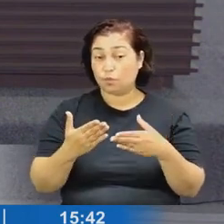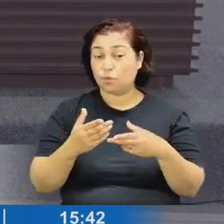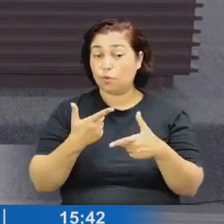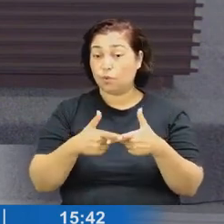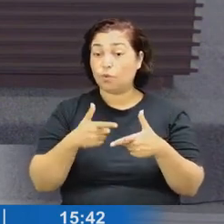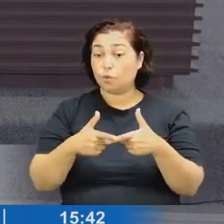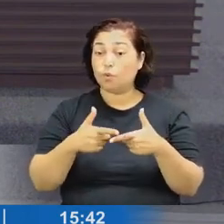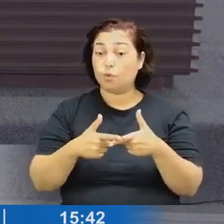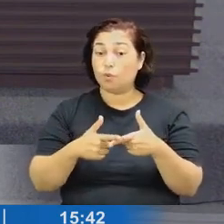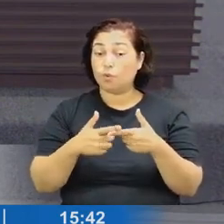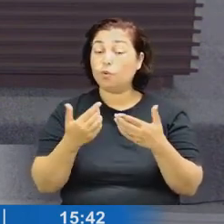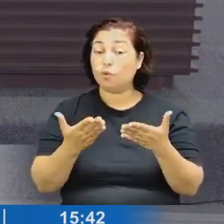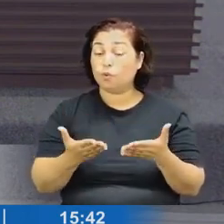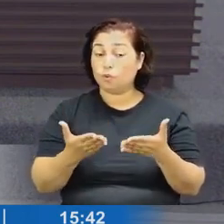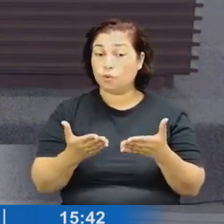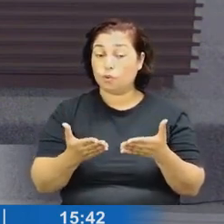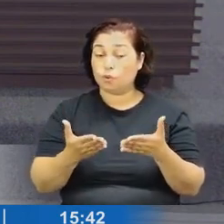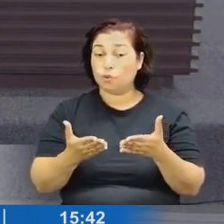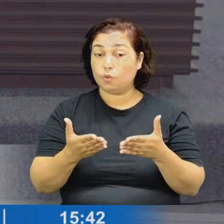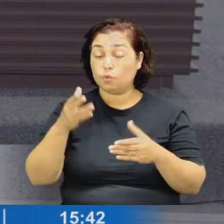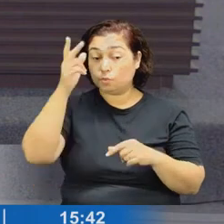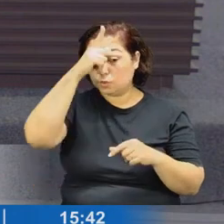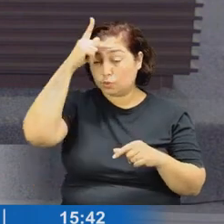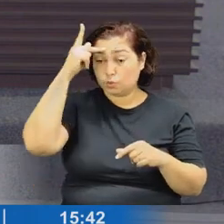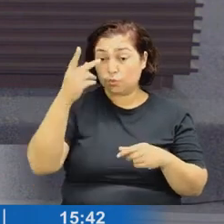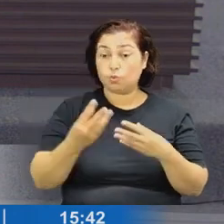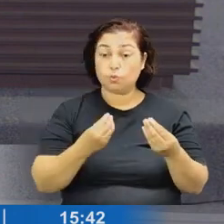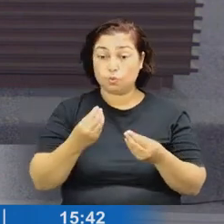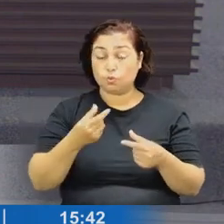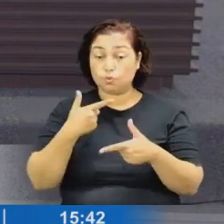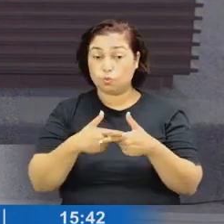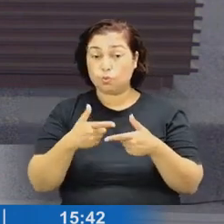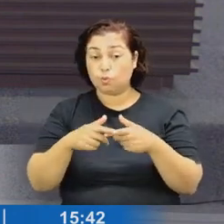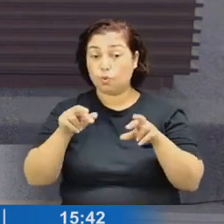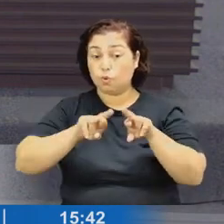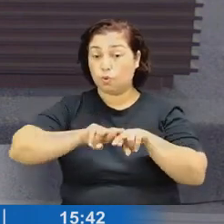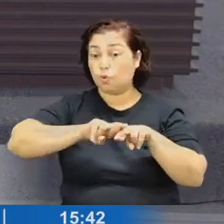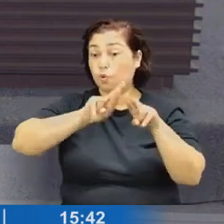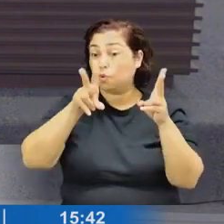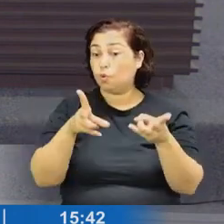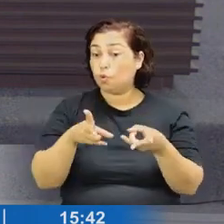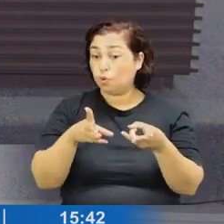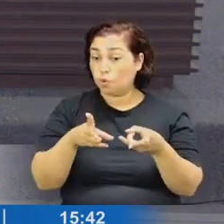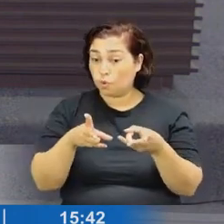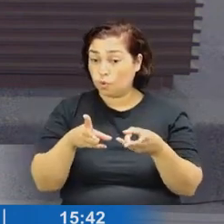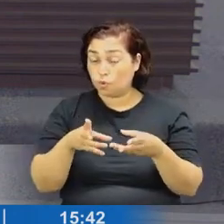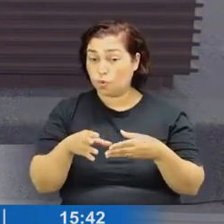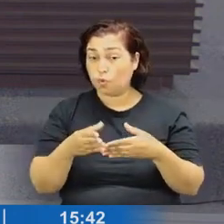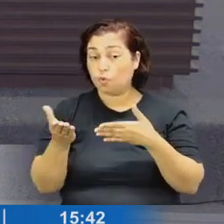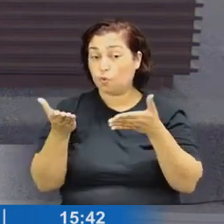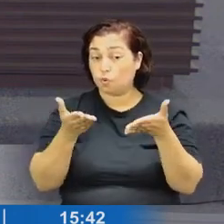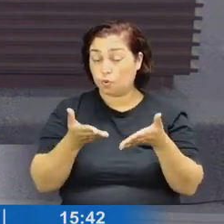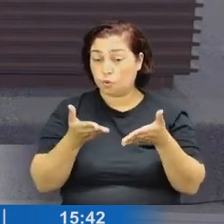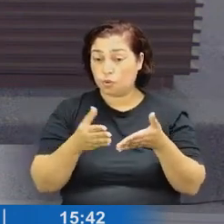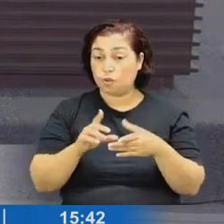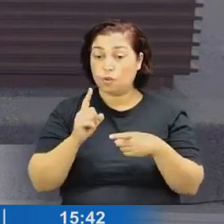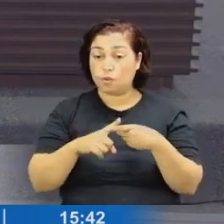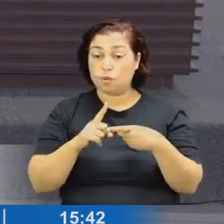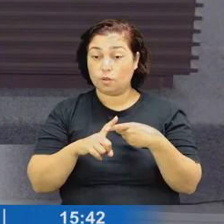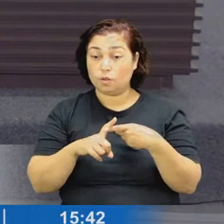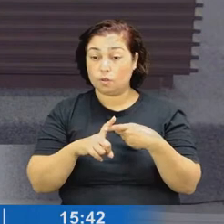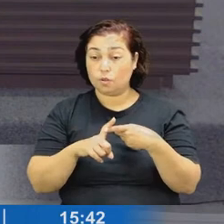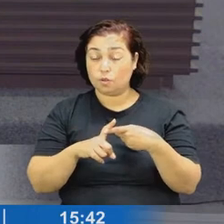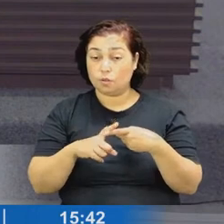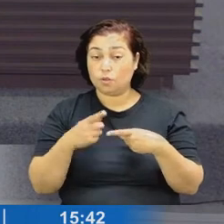problemas que estão para essa galera que muita das vezes eles são problemas diferentes do que você do que o Executivo traz porque o